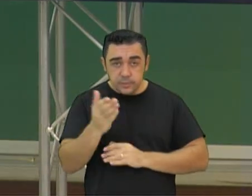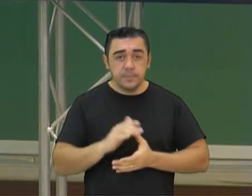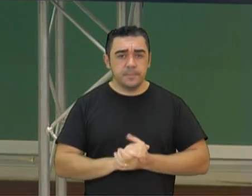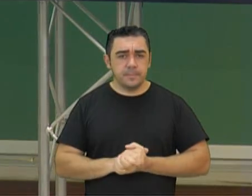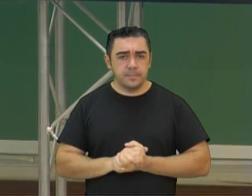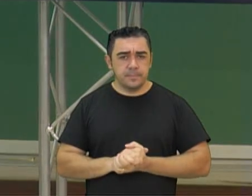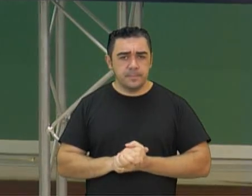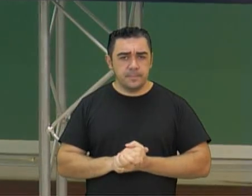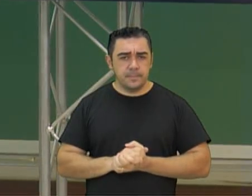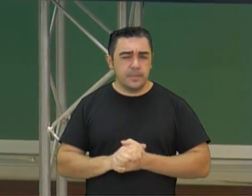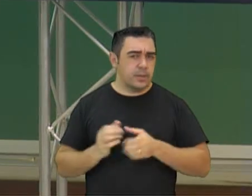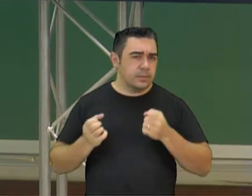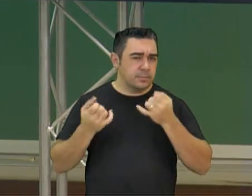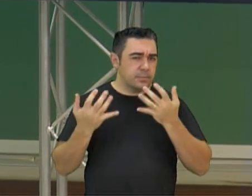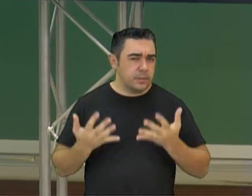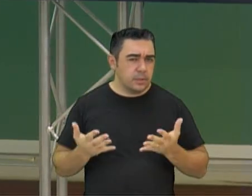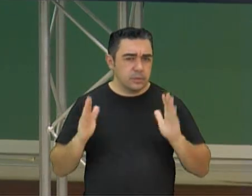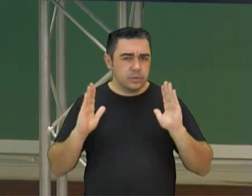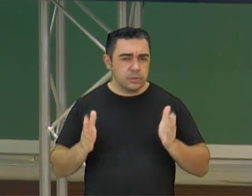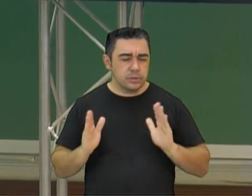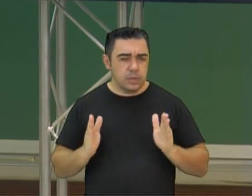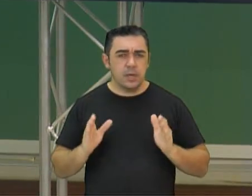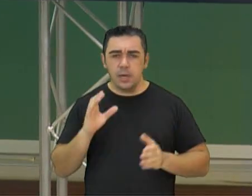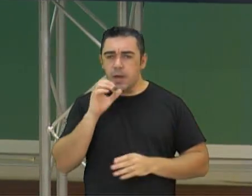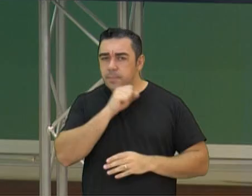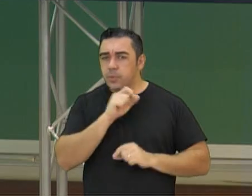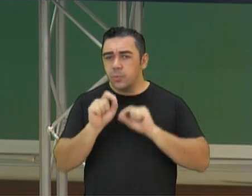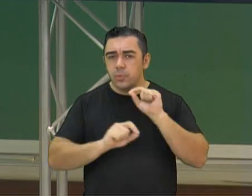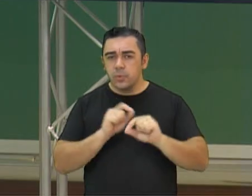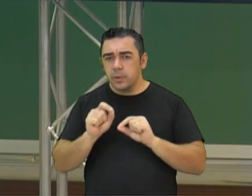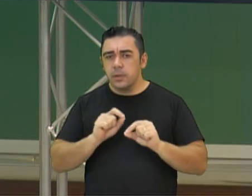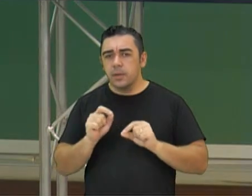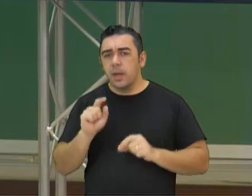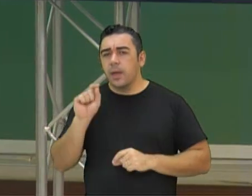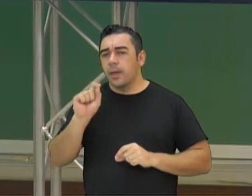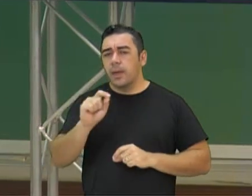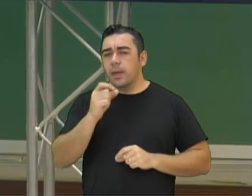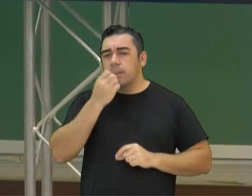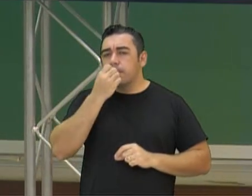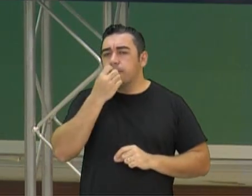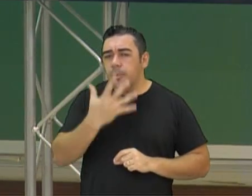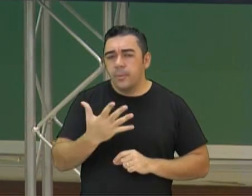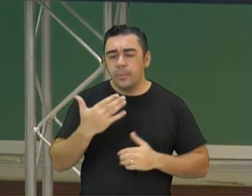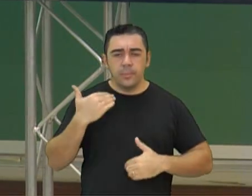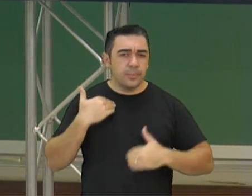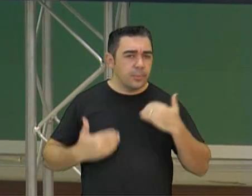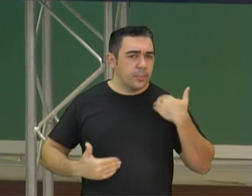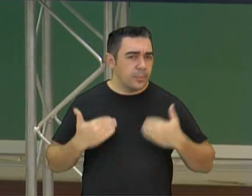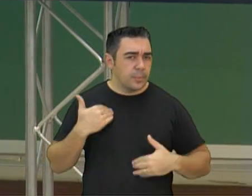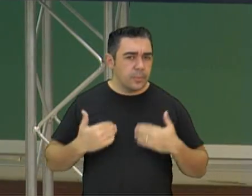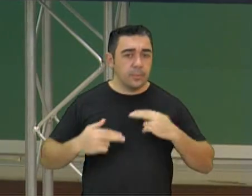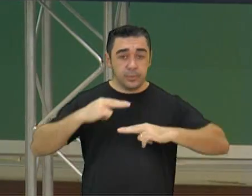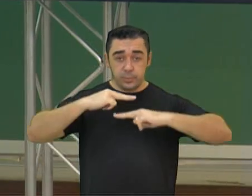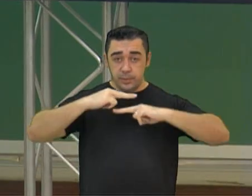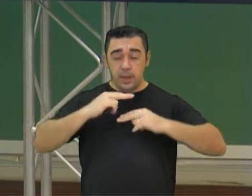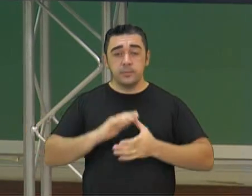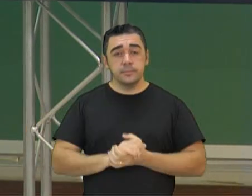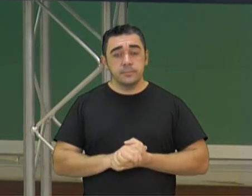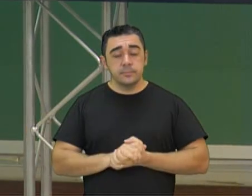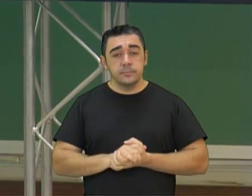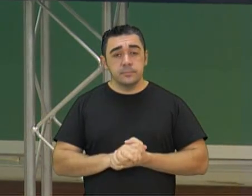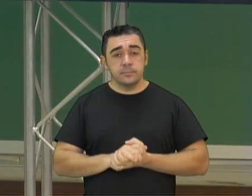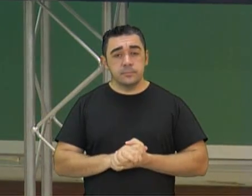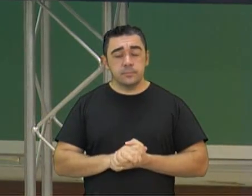Então, eu falei brevemente sobre os benefícios que tem do Pilates,